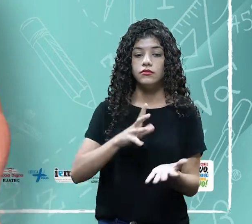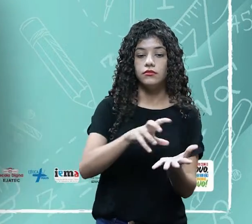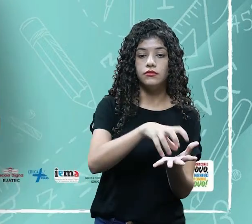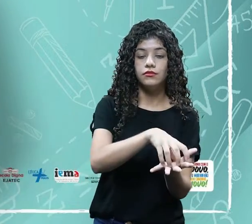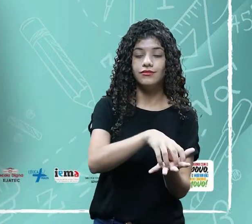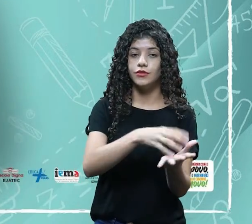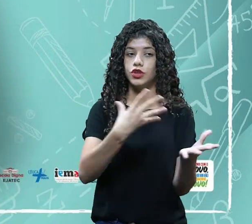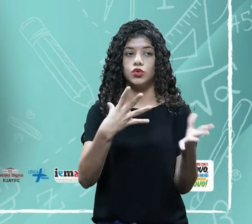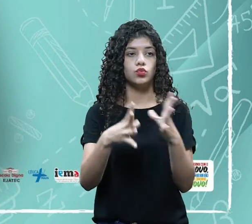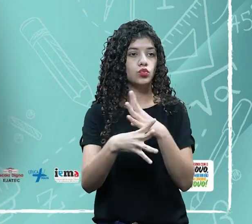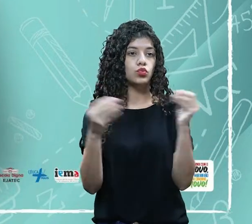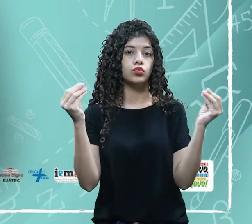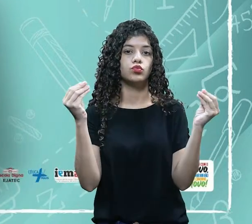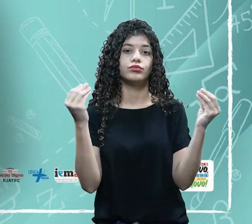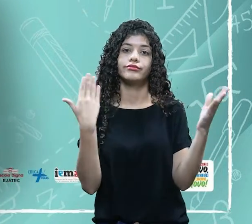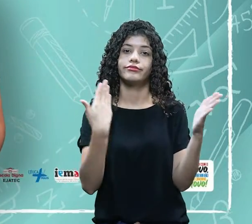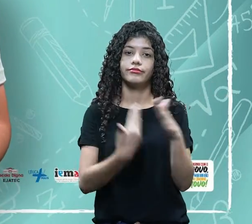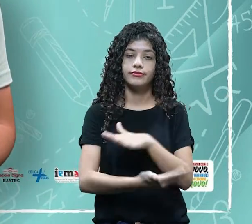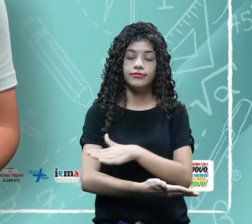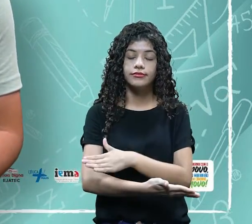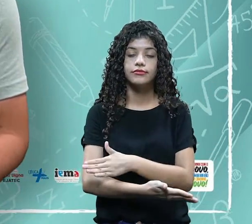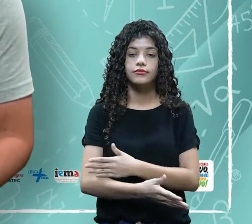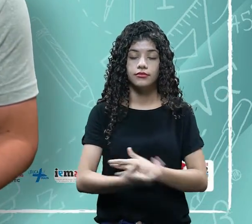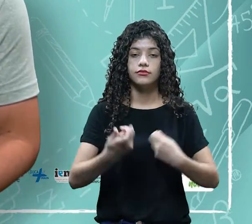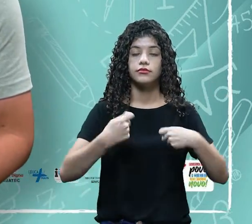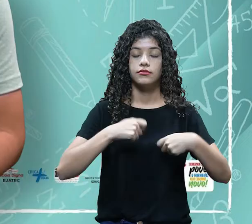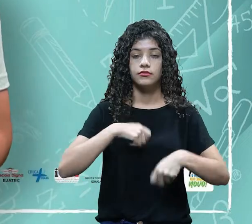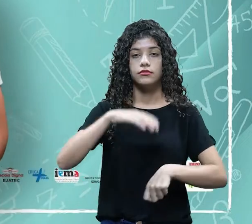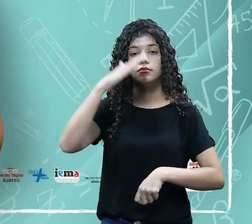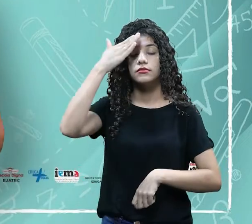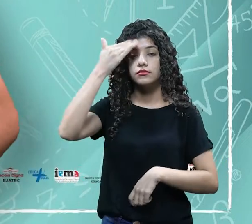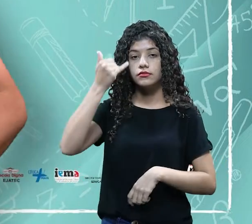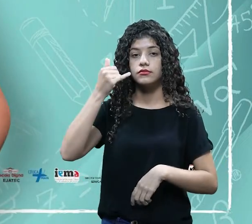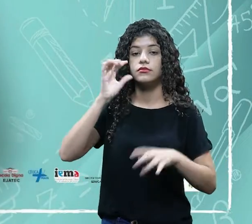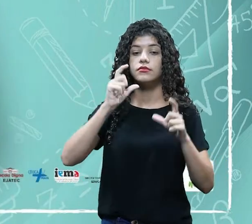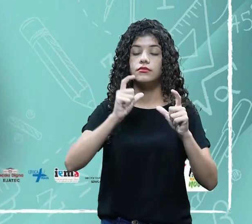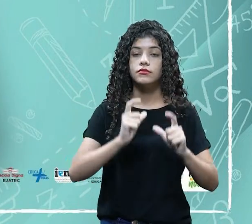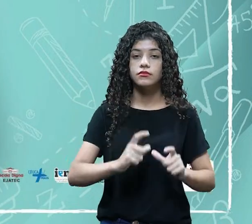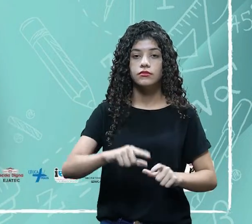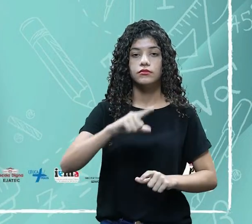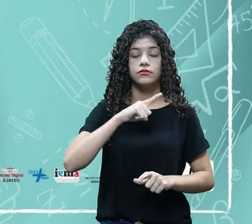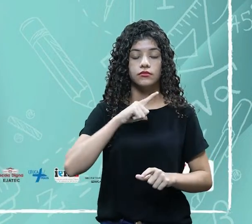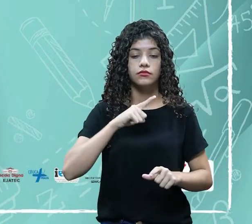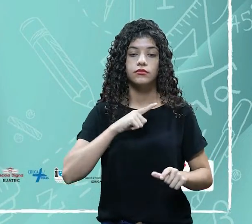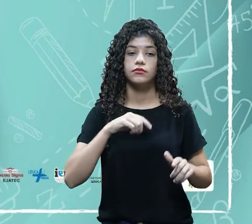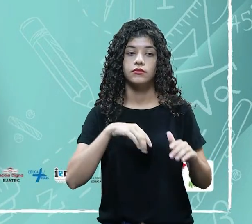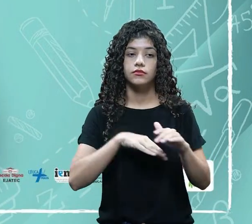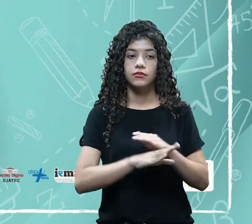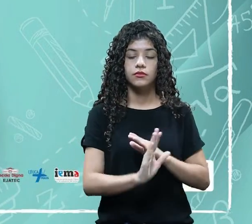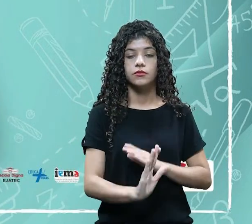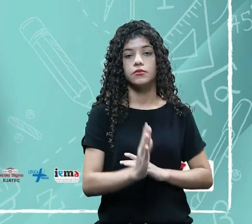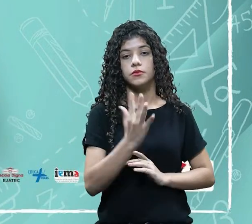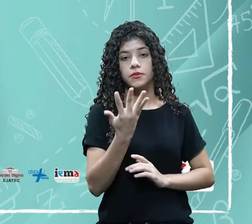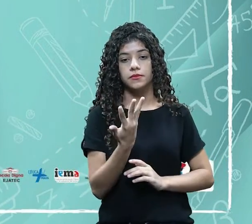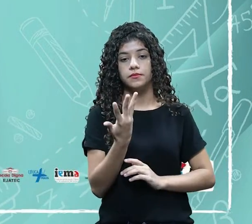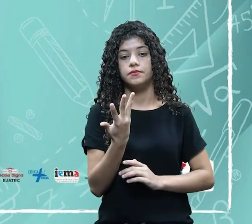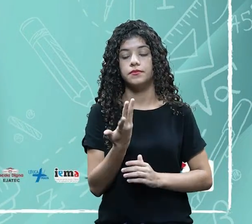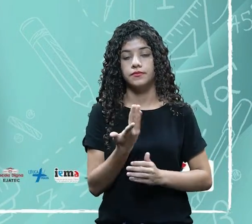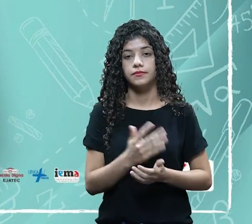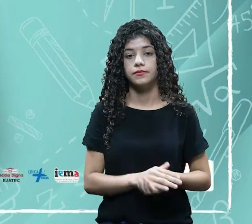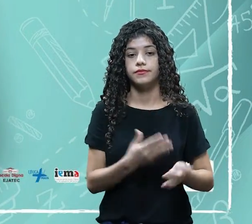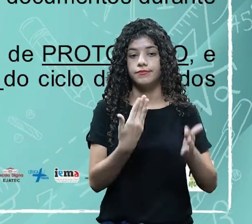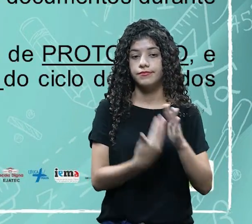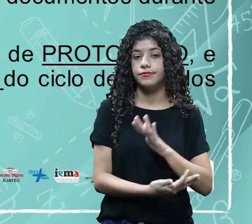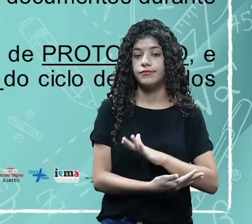documento desapareceu. Então, o protocolo ele deve, de fato, saber, né, aonde está esse documento, aonde aconteceu o extravio